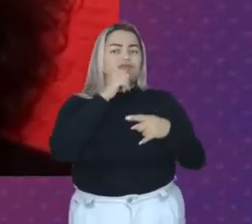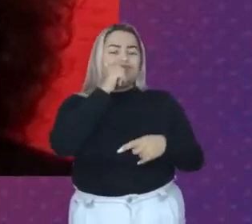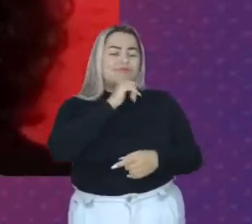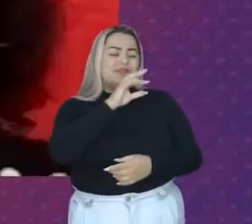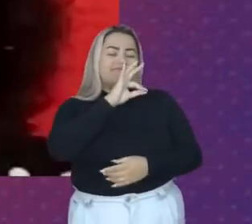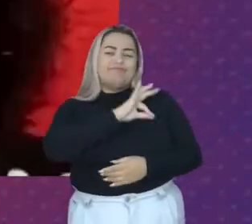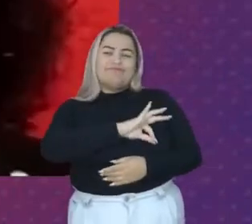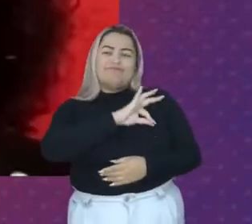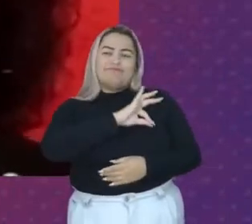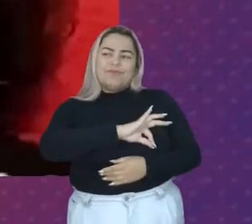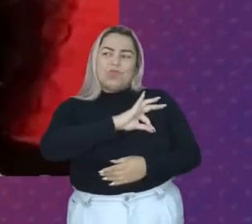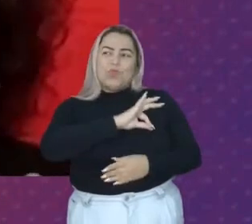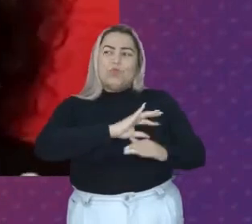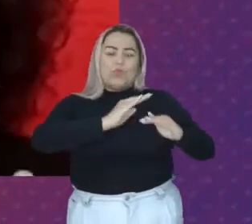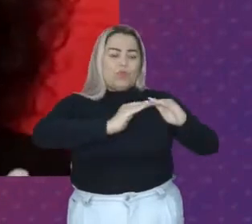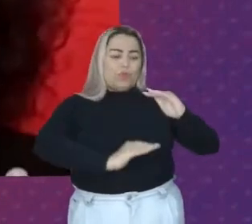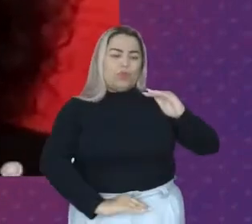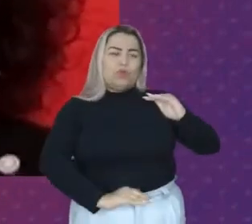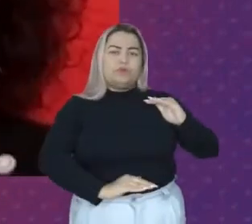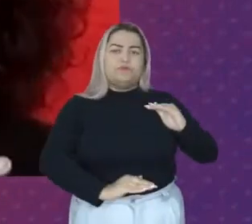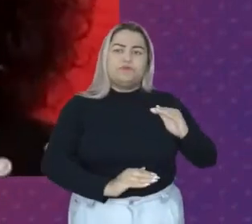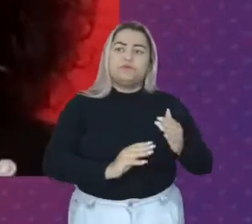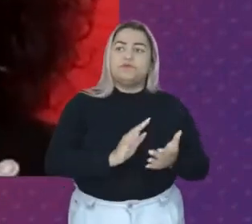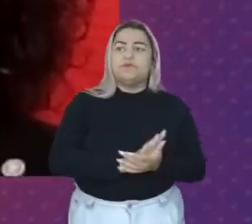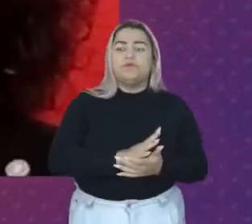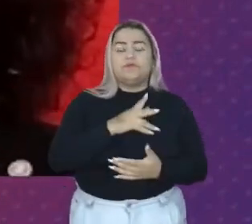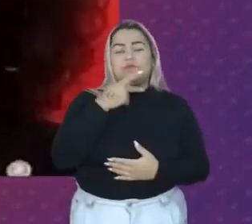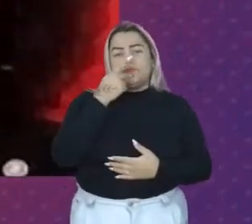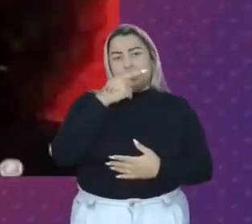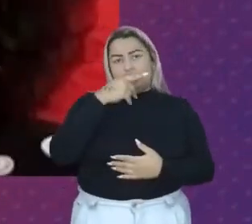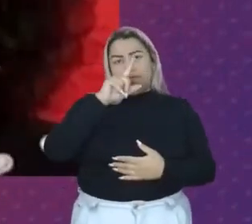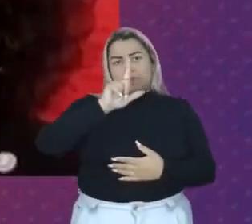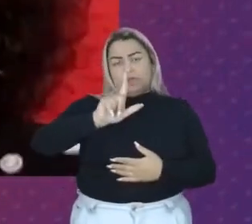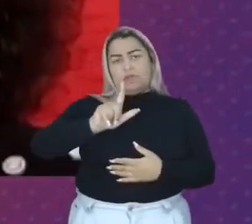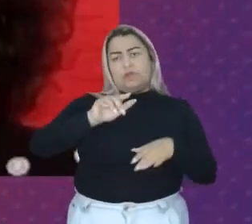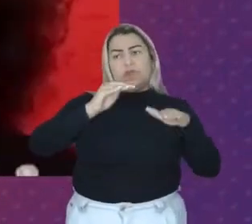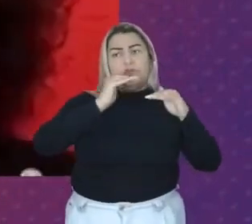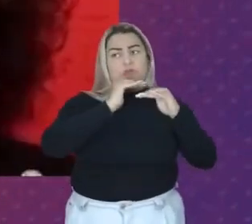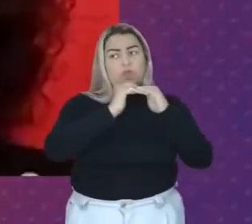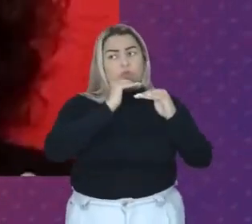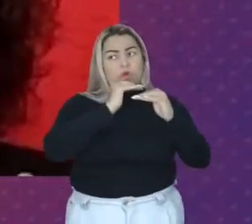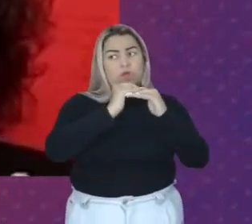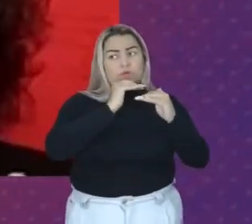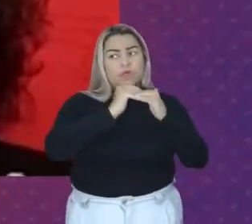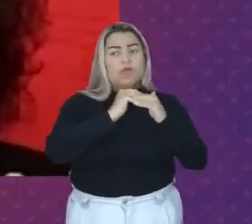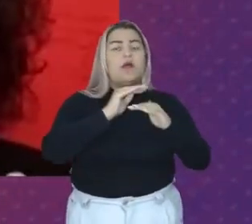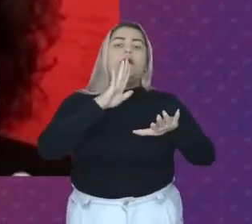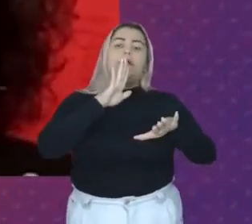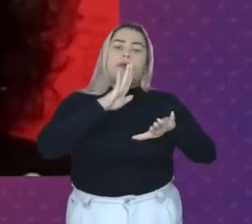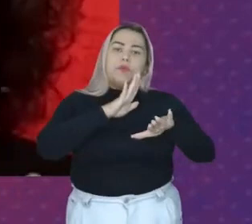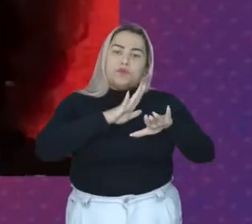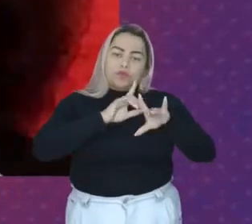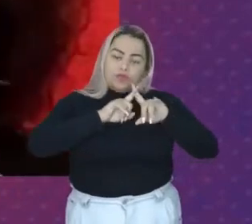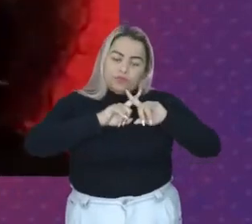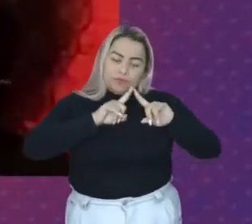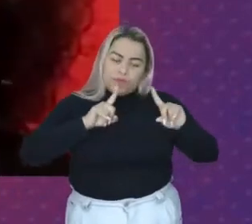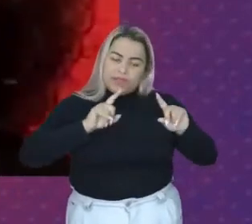que os homens, né? Aí a gente vai tratar daqui a pouco sobre o PL da igualdade. Mas,